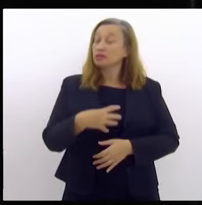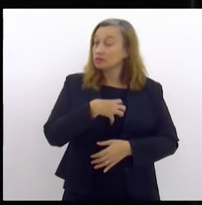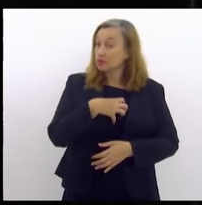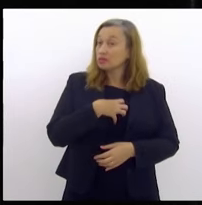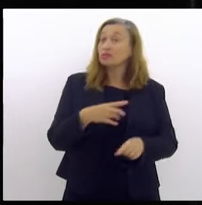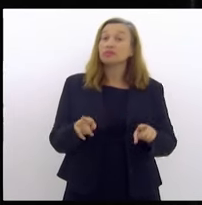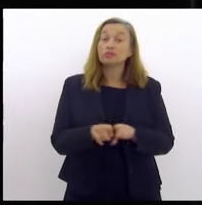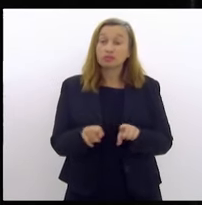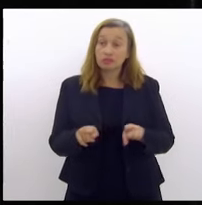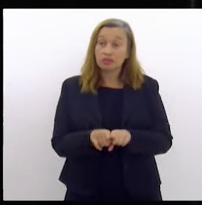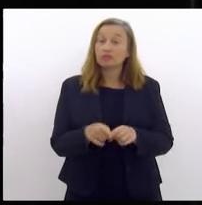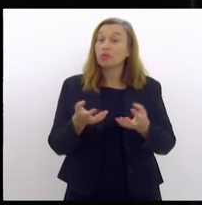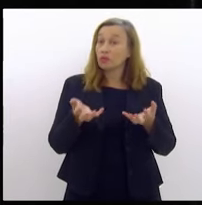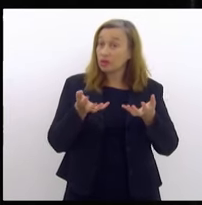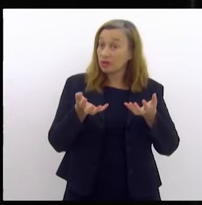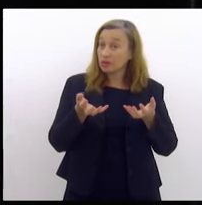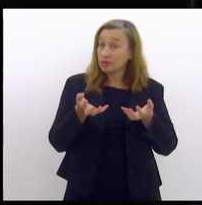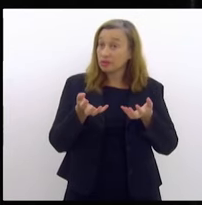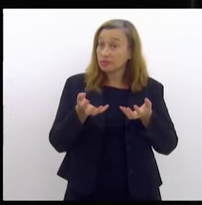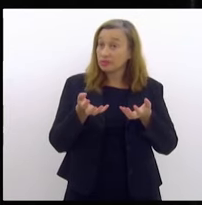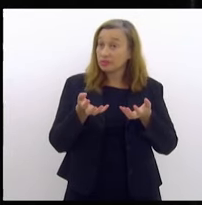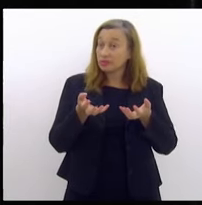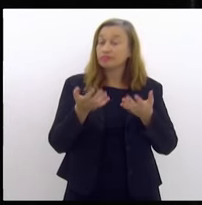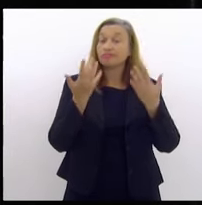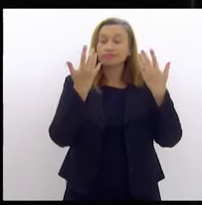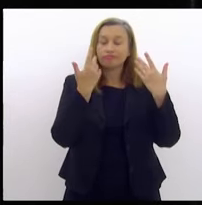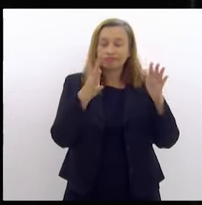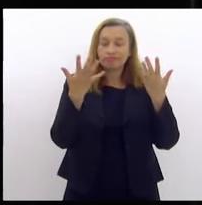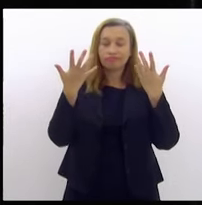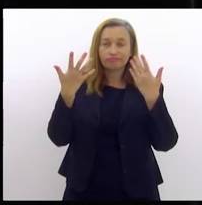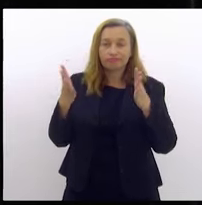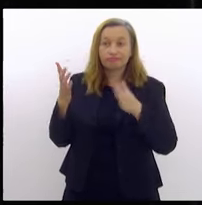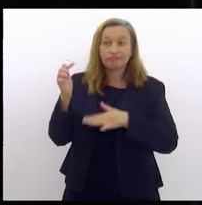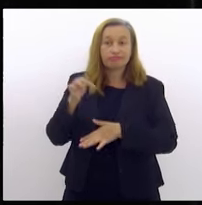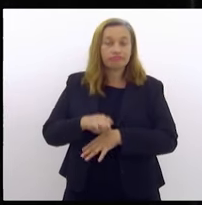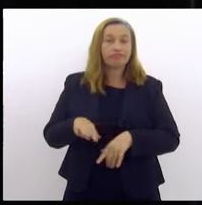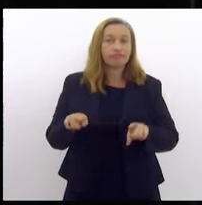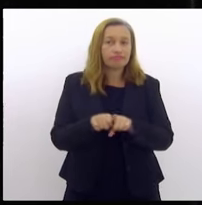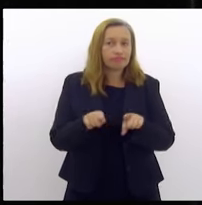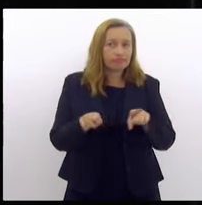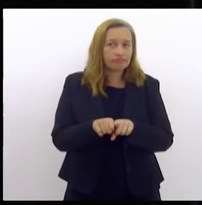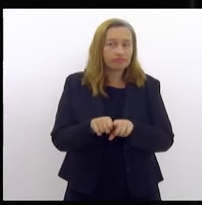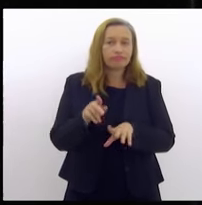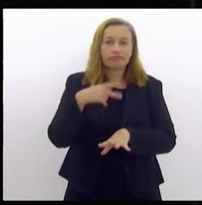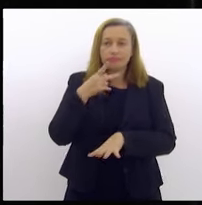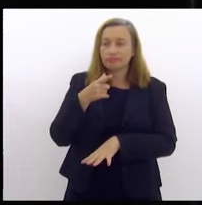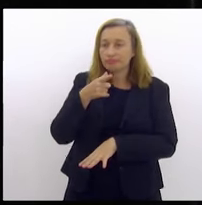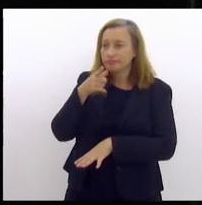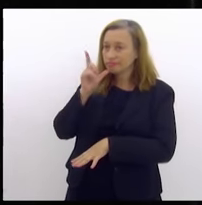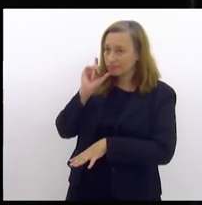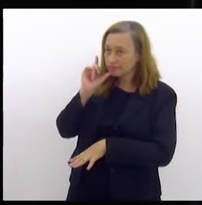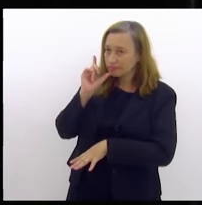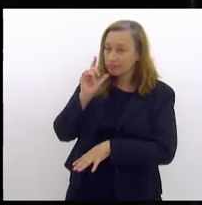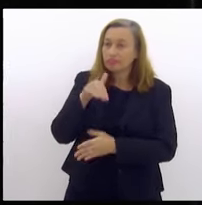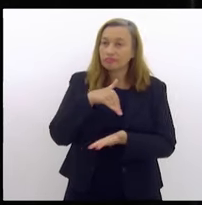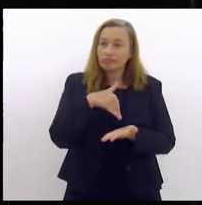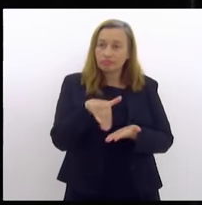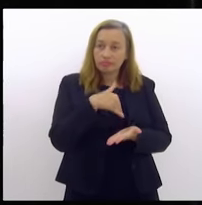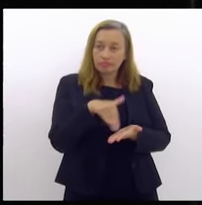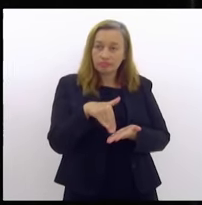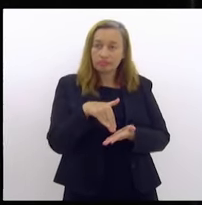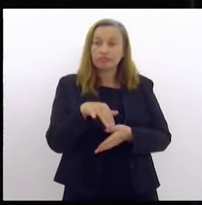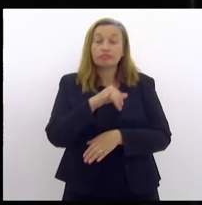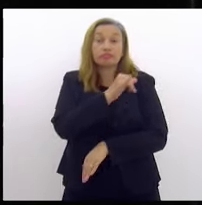sentido, também eu quero saudar aqui, também muito citado ontem, o secretário aqui do